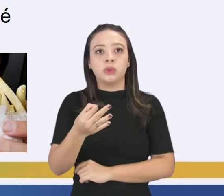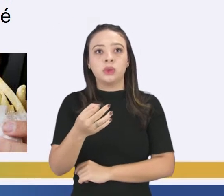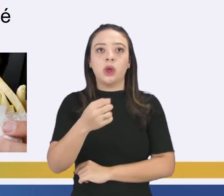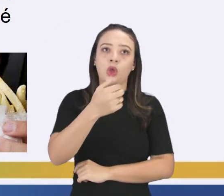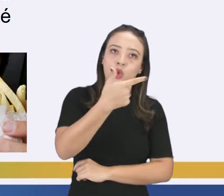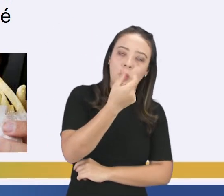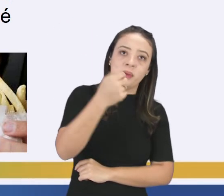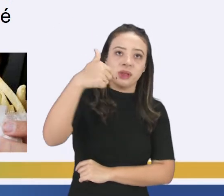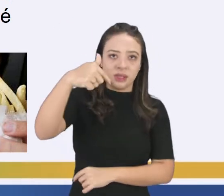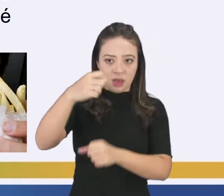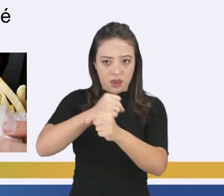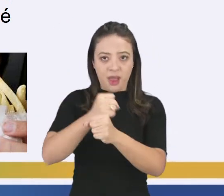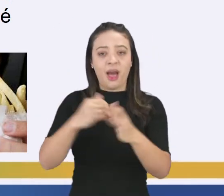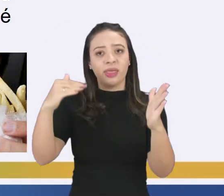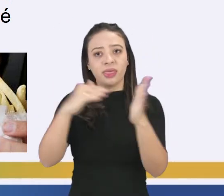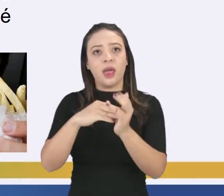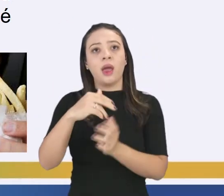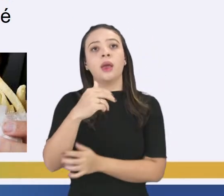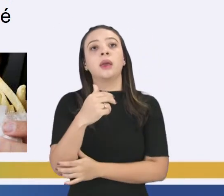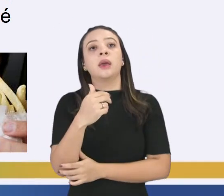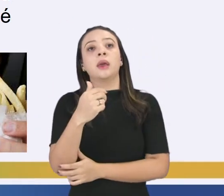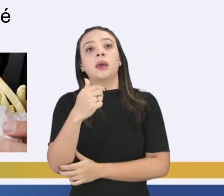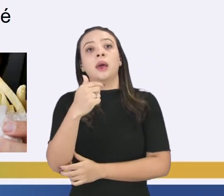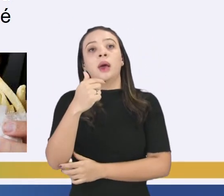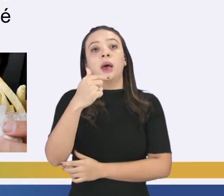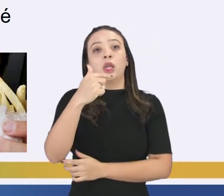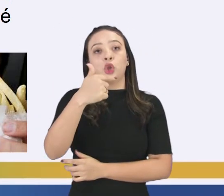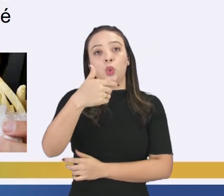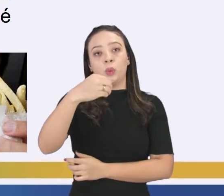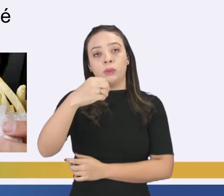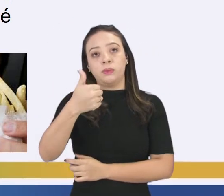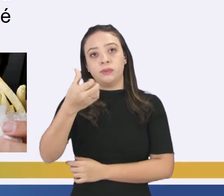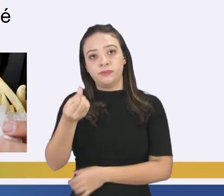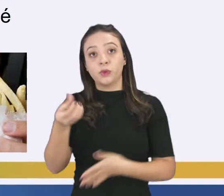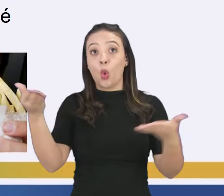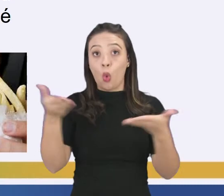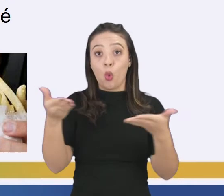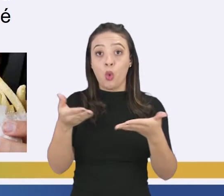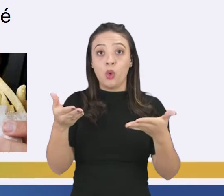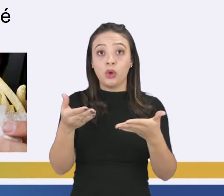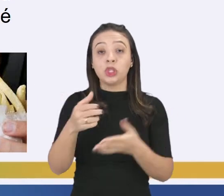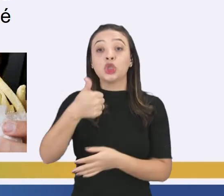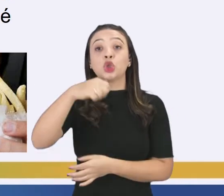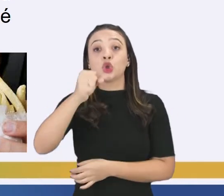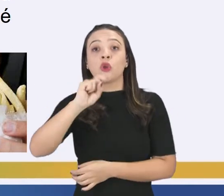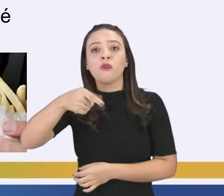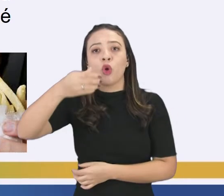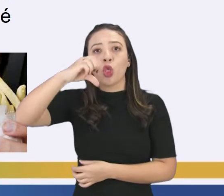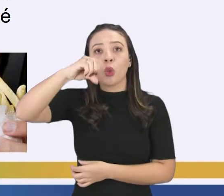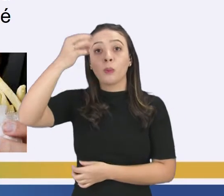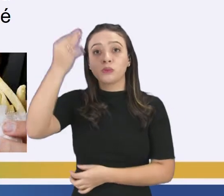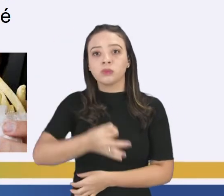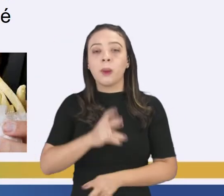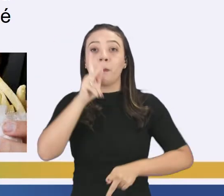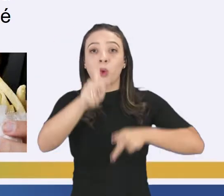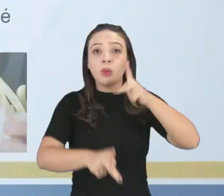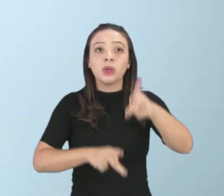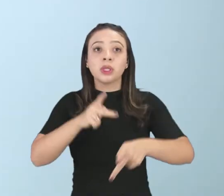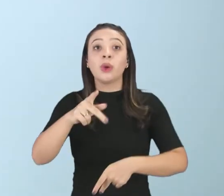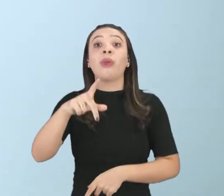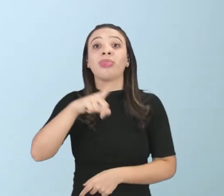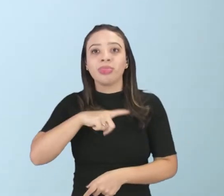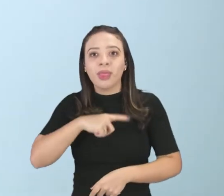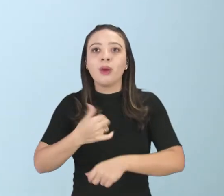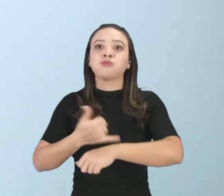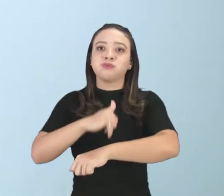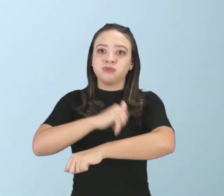2007 e 2016. Hoje, 18,9% da população é considerada obesa, de acordo com os dados do governo. Você está vendo